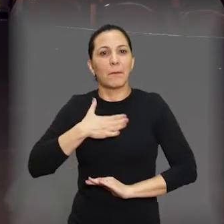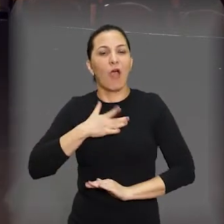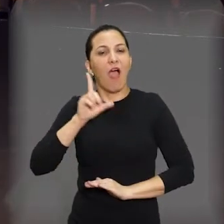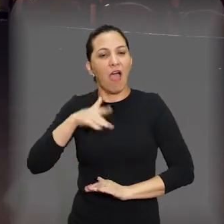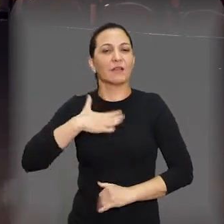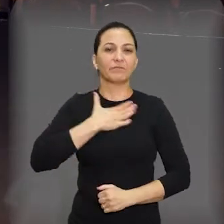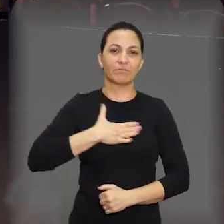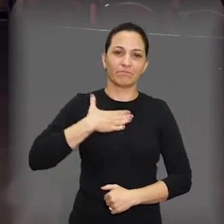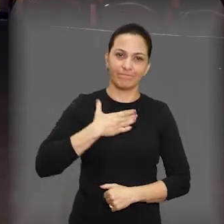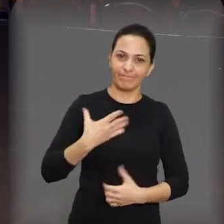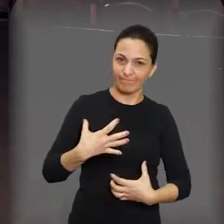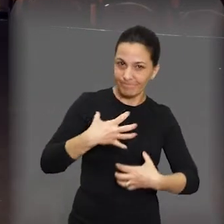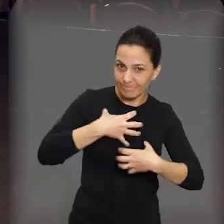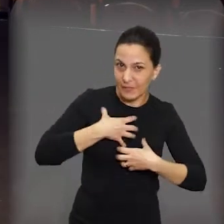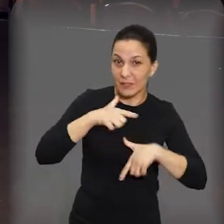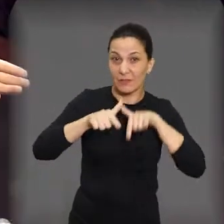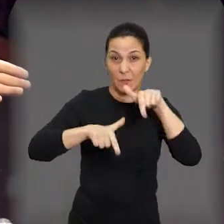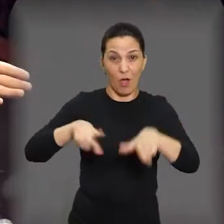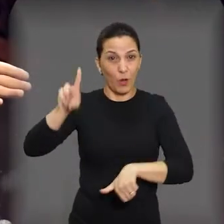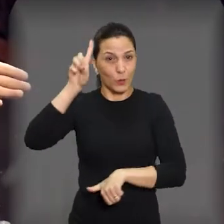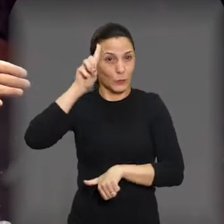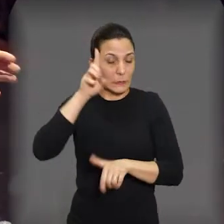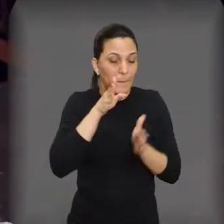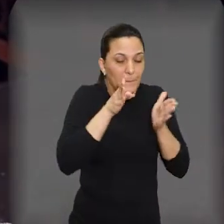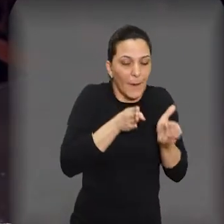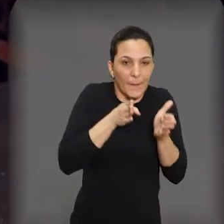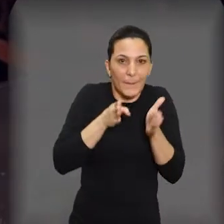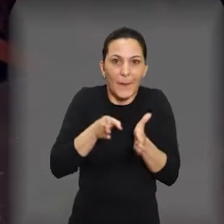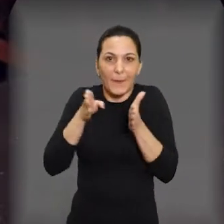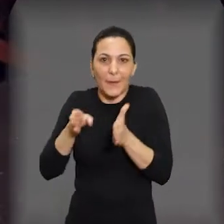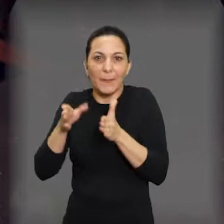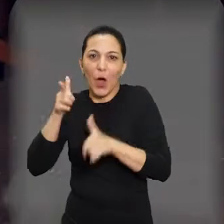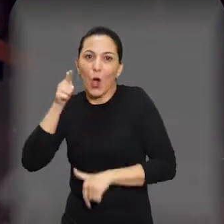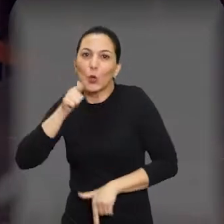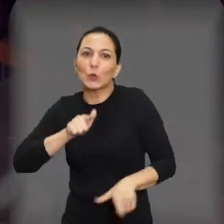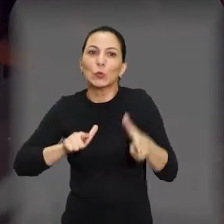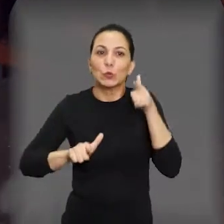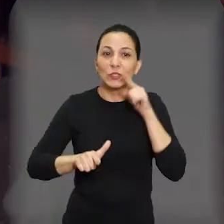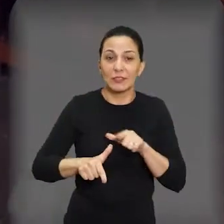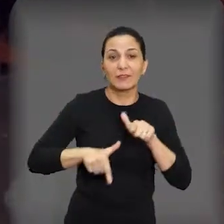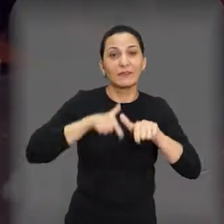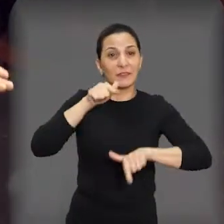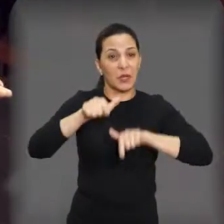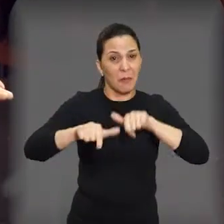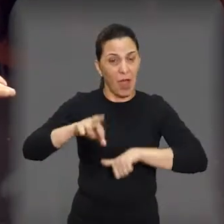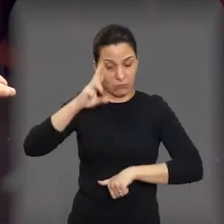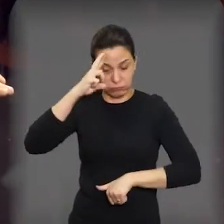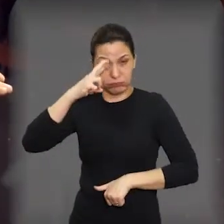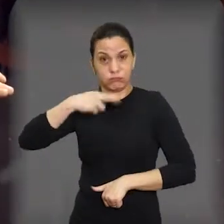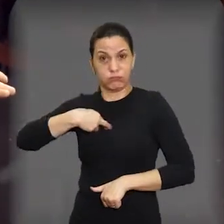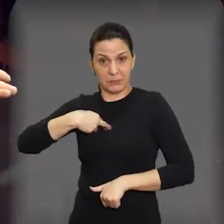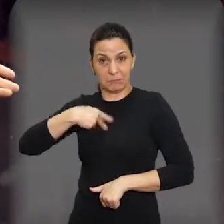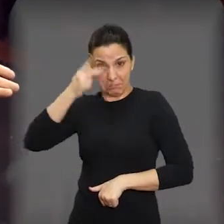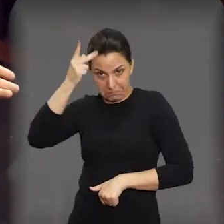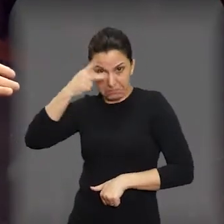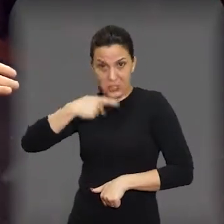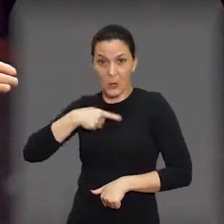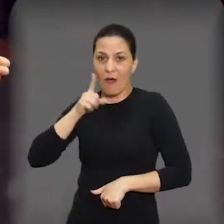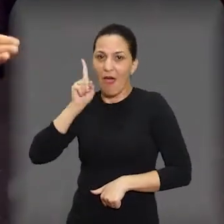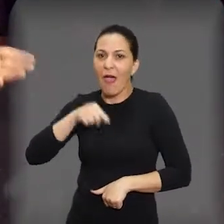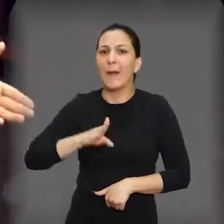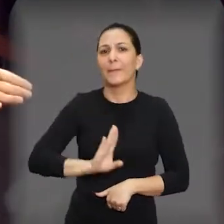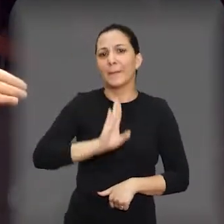viver do teu trabalho, conseguir estabelecer uma rotina dentro do que parece que não tem rotina